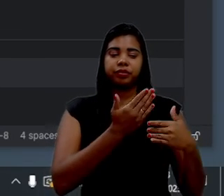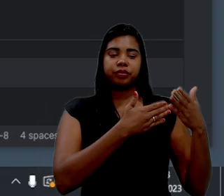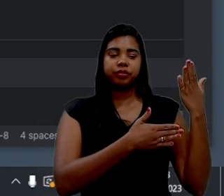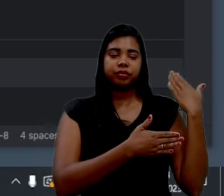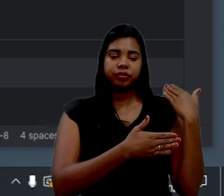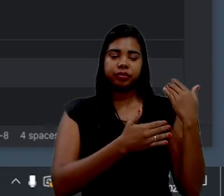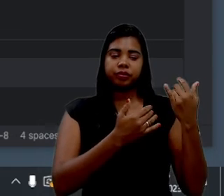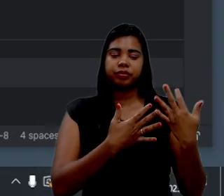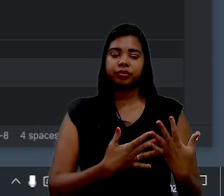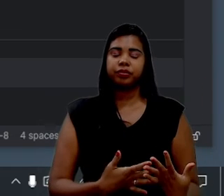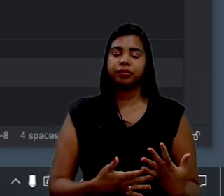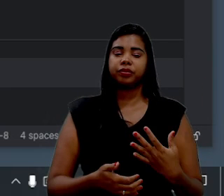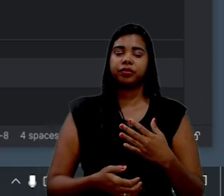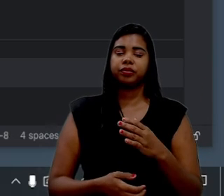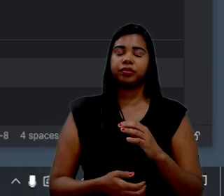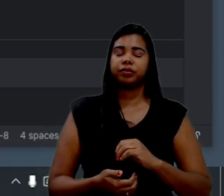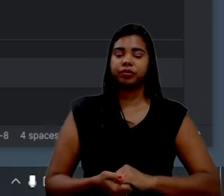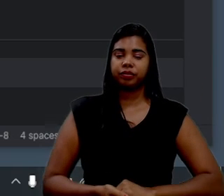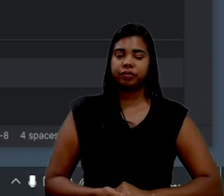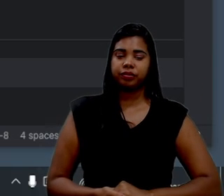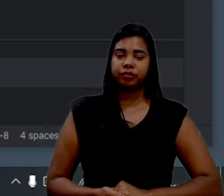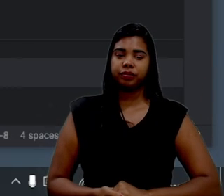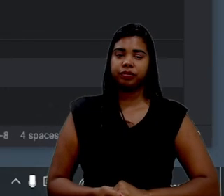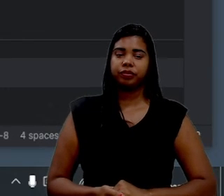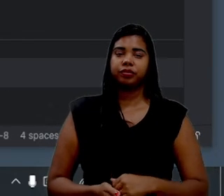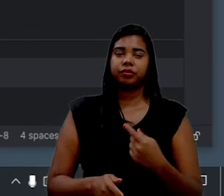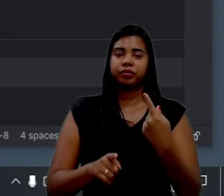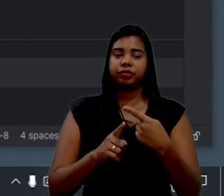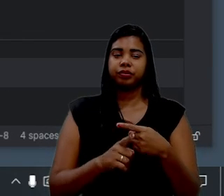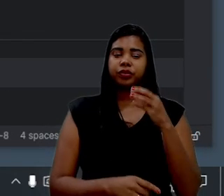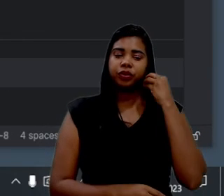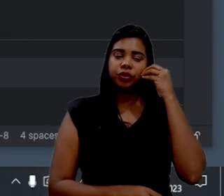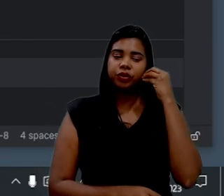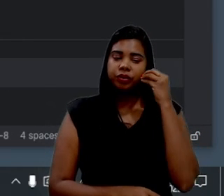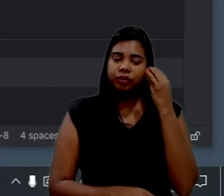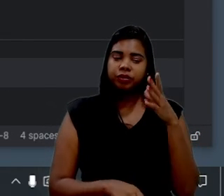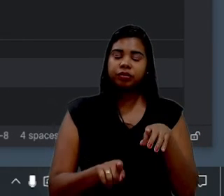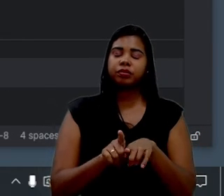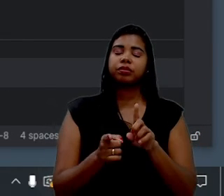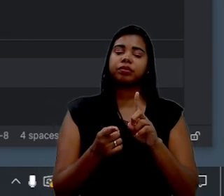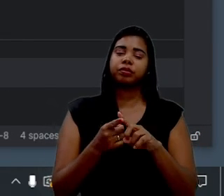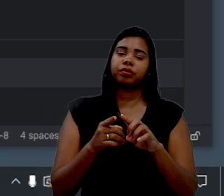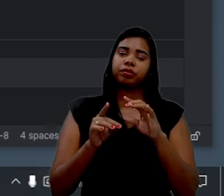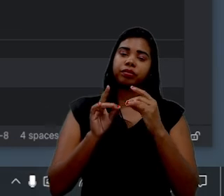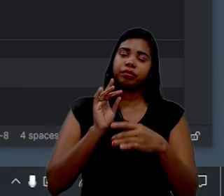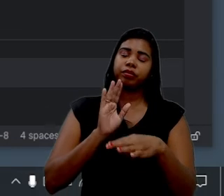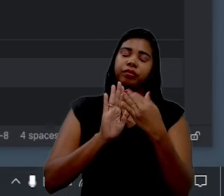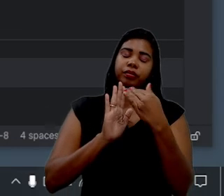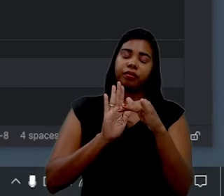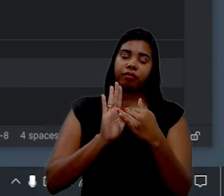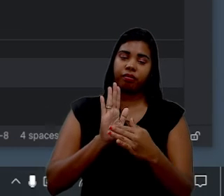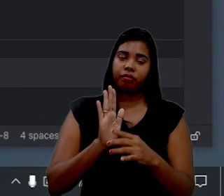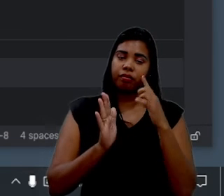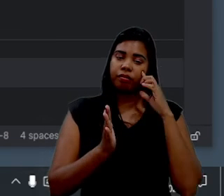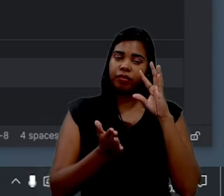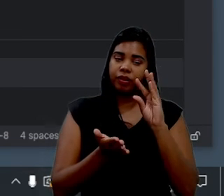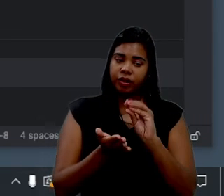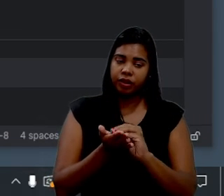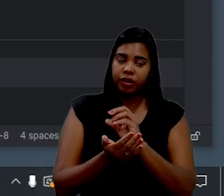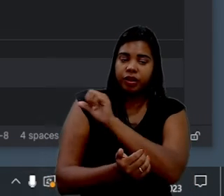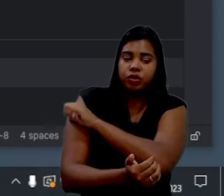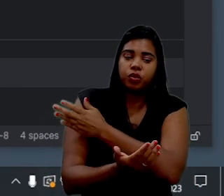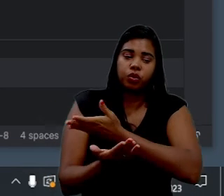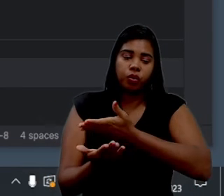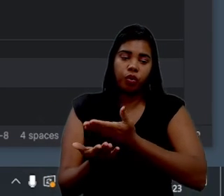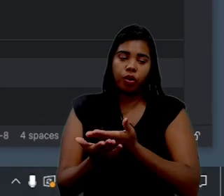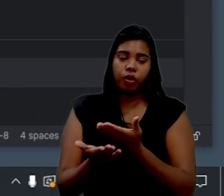idade, e-mail. Foi que a gente fez os testes, né? Os cadastros dos alunos. Adicionou aluno,